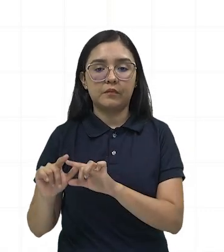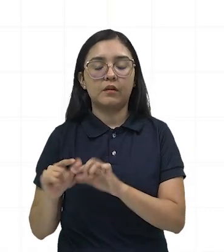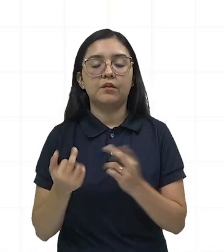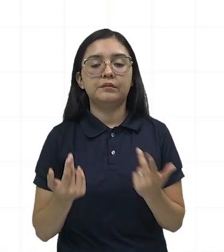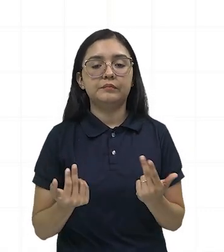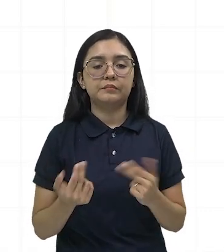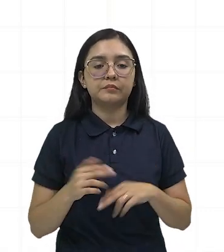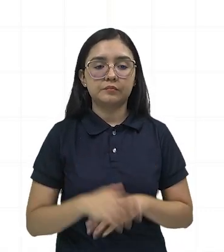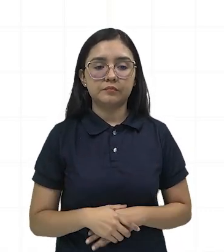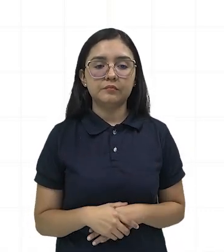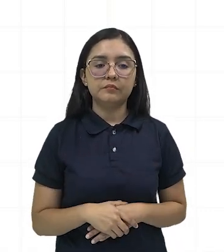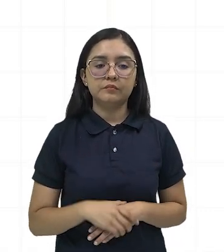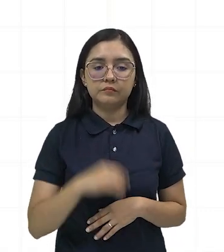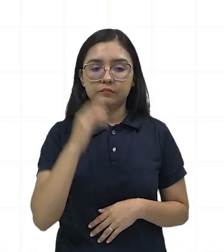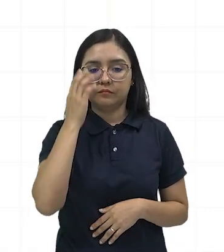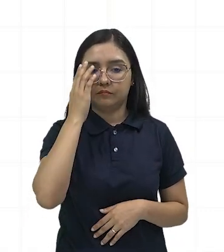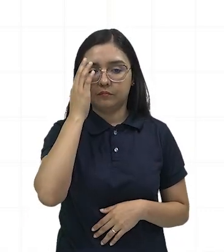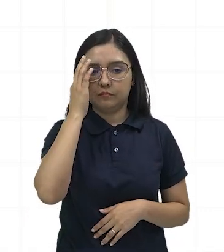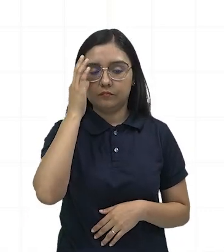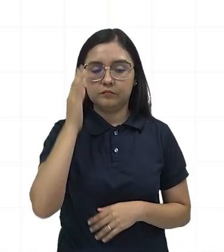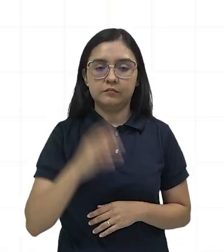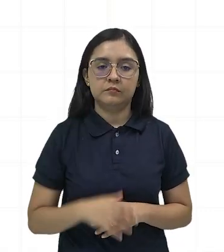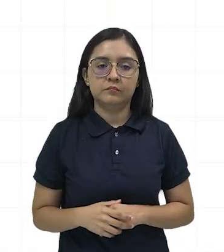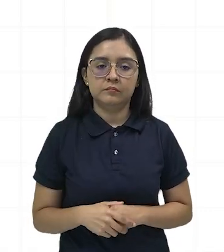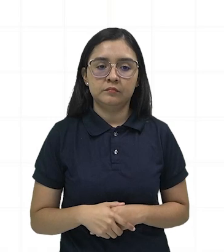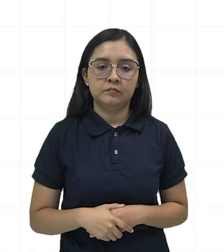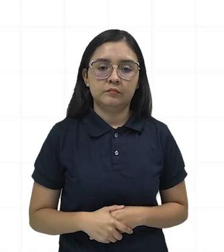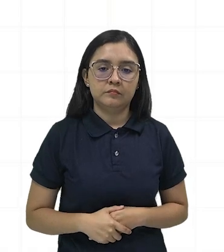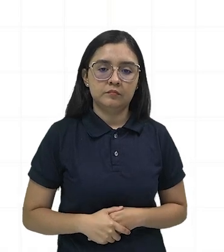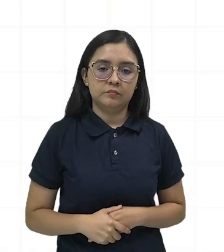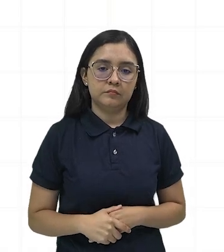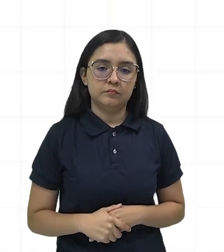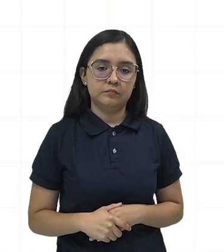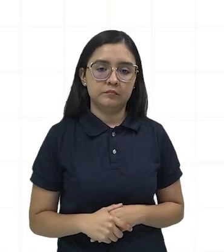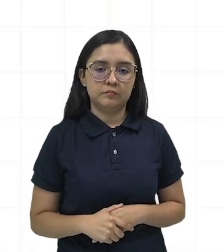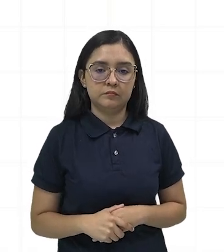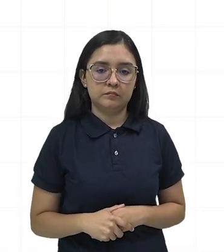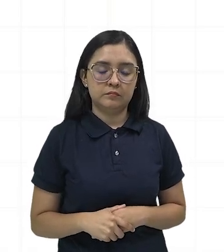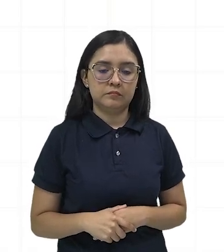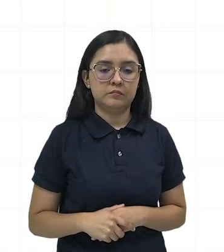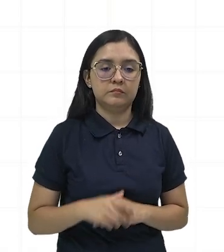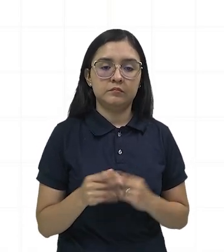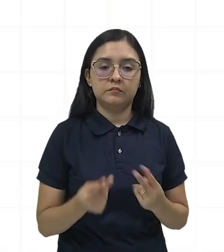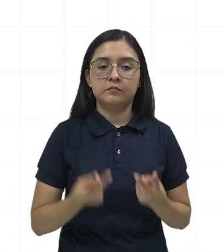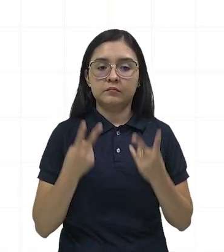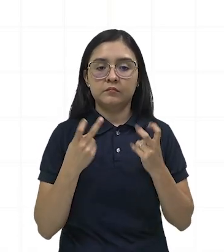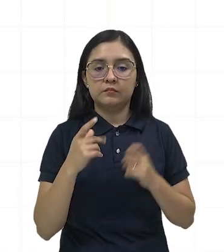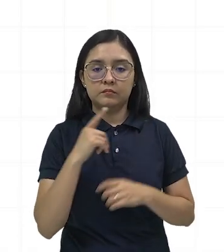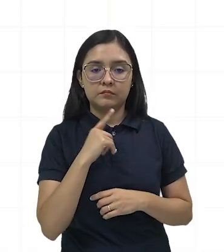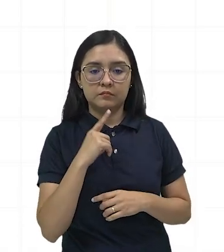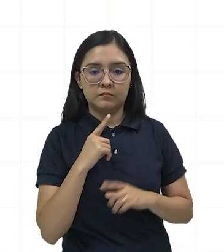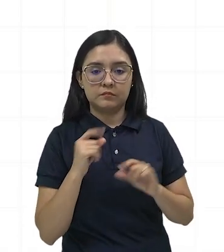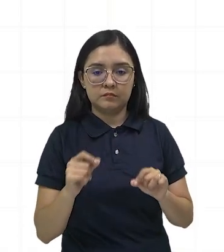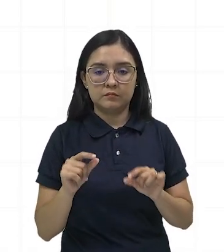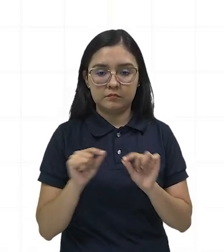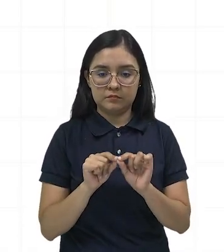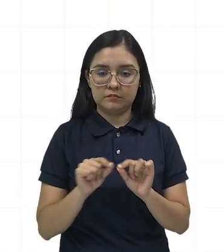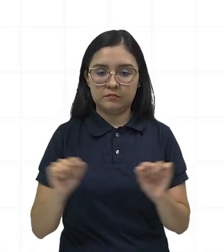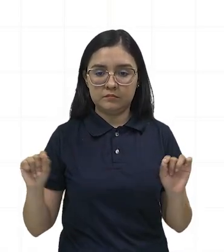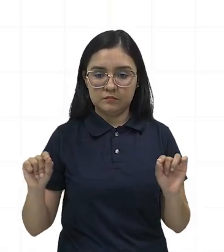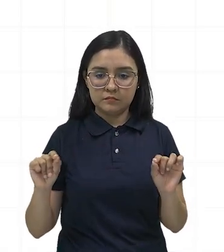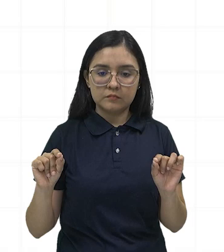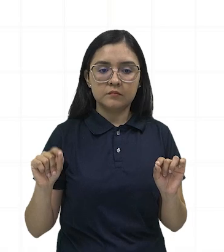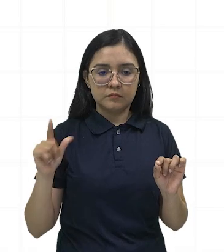entre si, né? Então, vejam que nós temos aqui, um lado